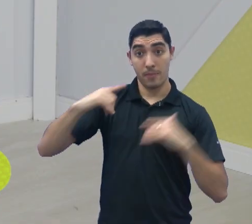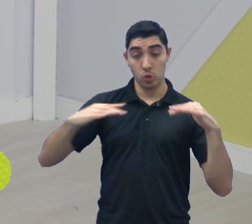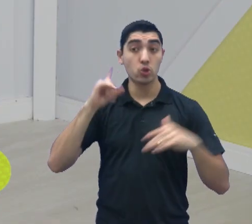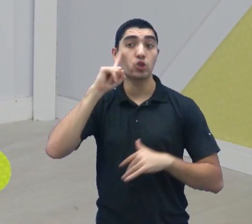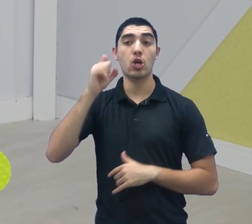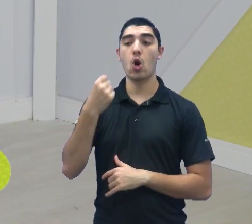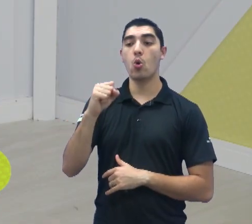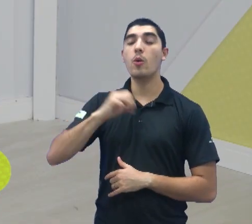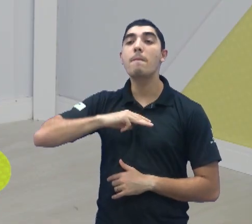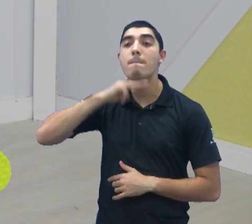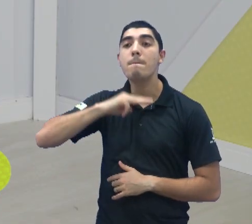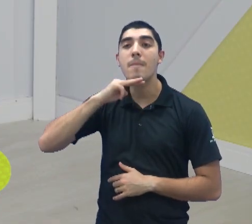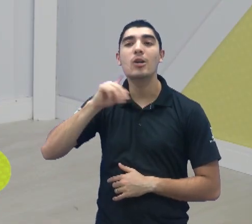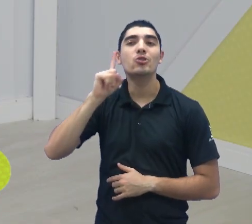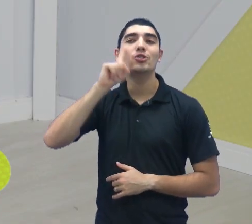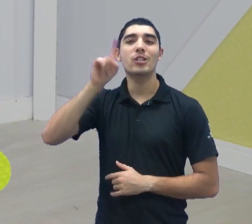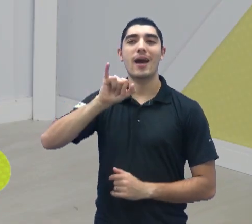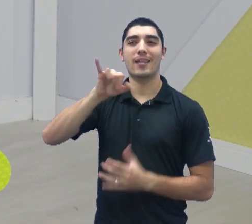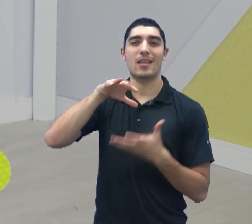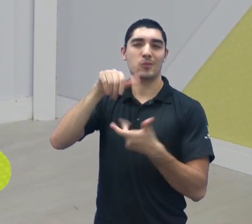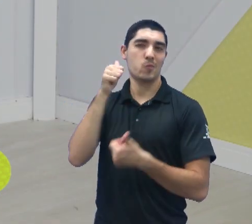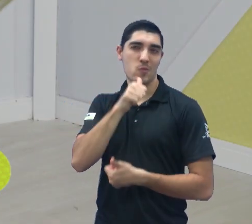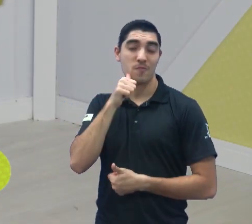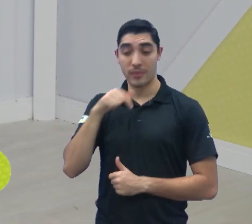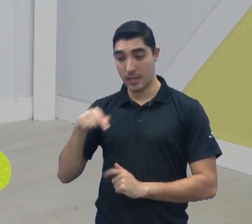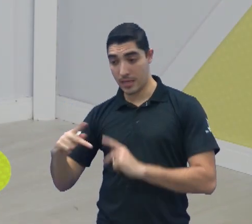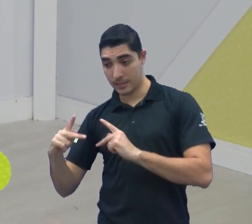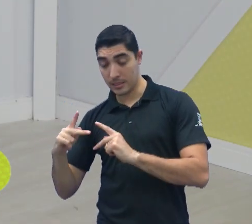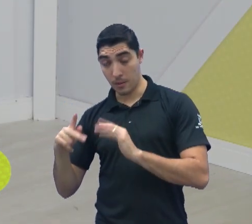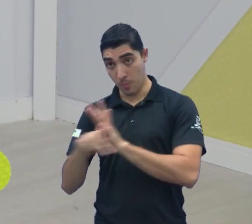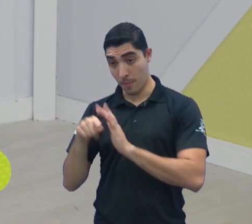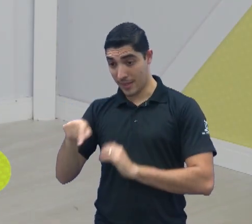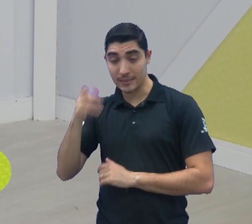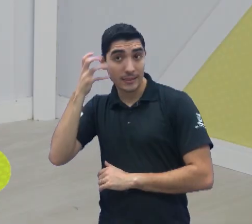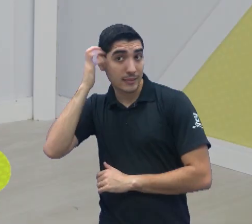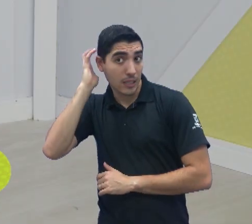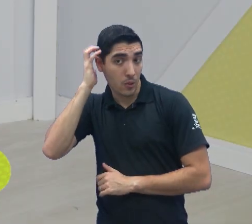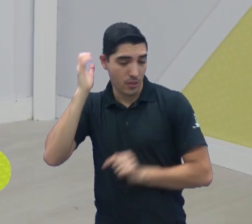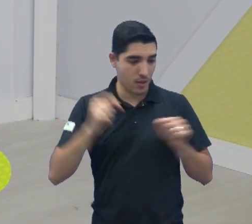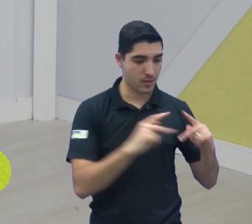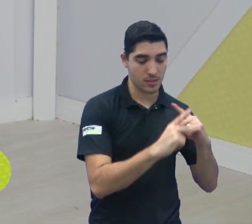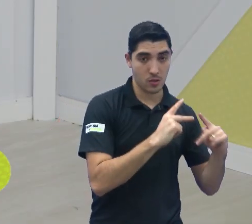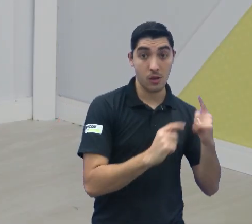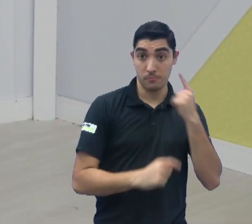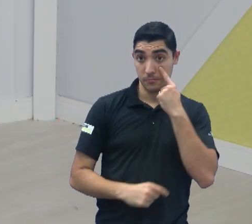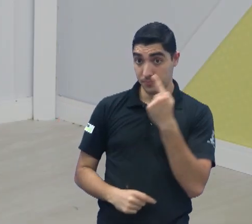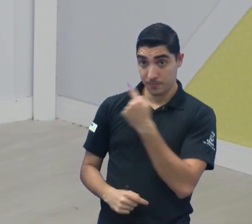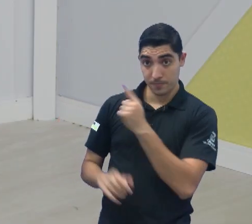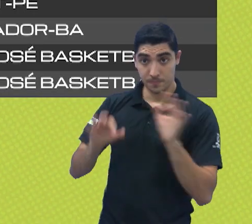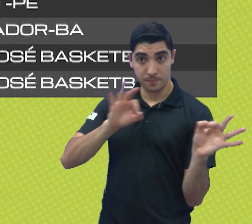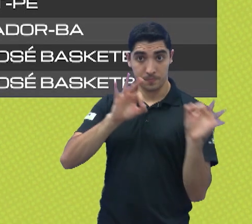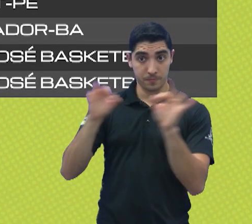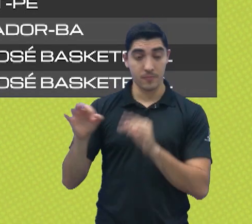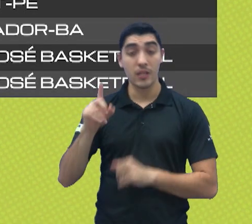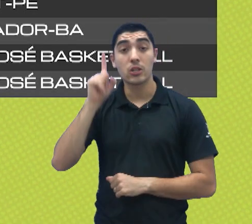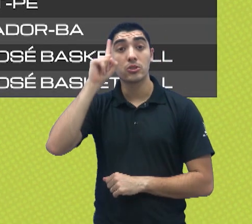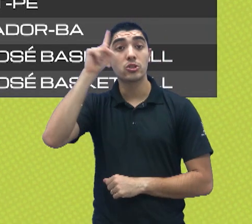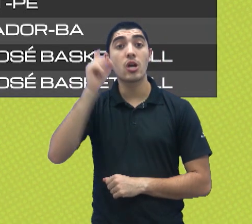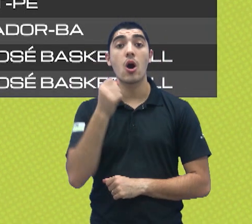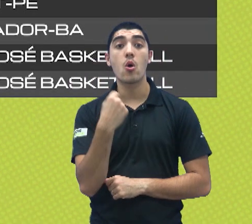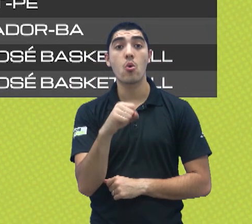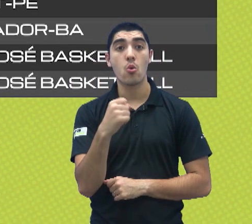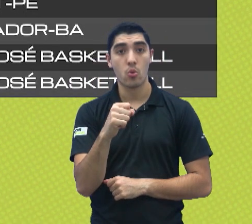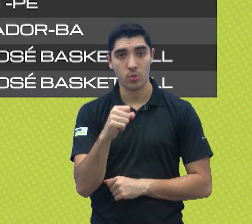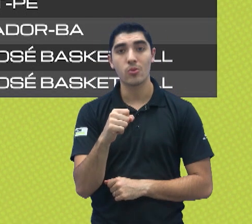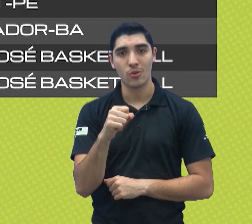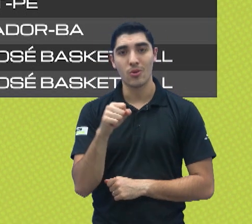o Dia Internacional da Mulher, contra o Santo André fora de casa. Vamos ver a tabela? Os jogos do São José, portanto, dia 8, Santo André e São